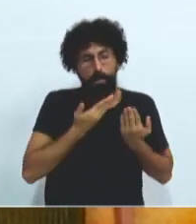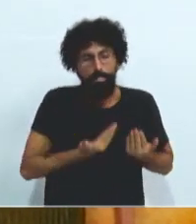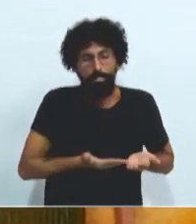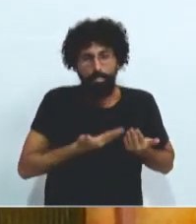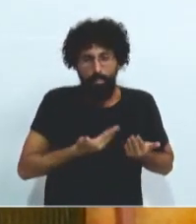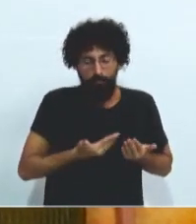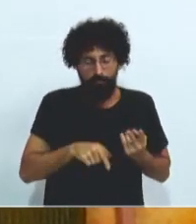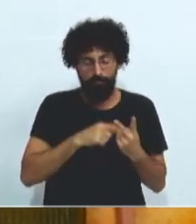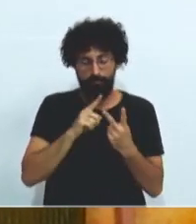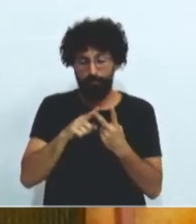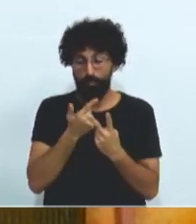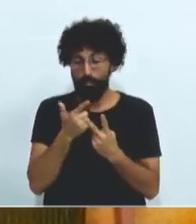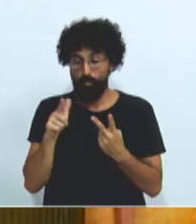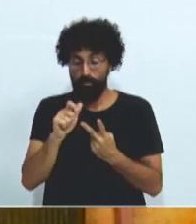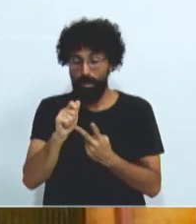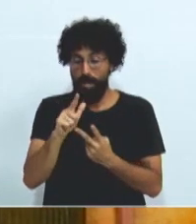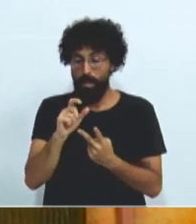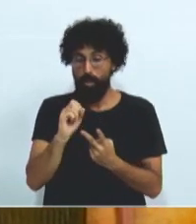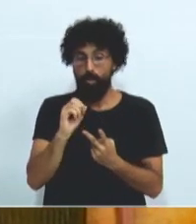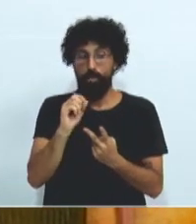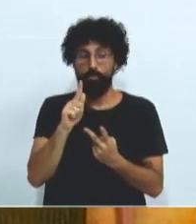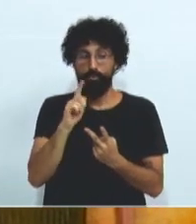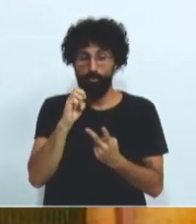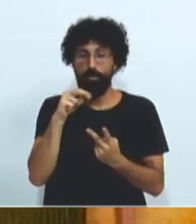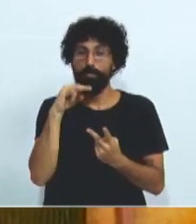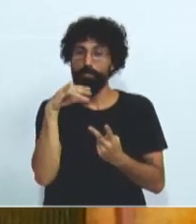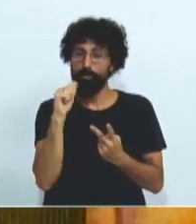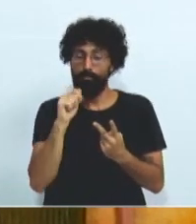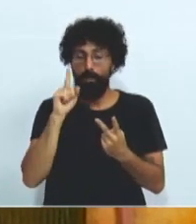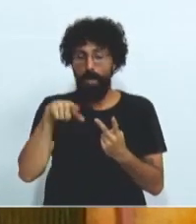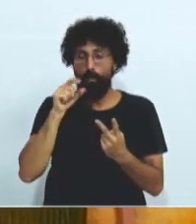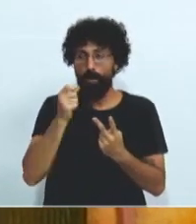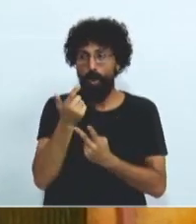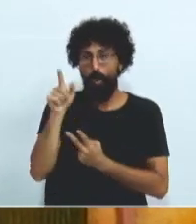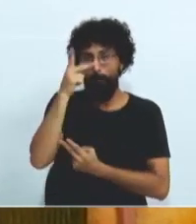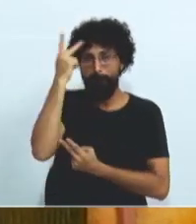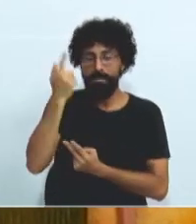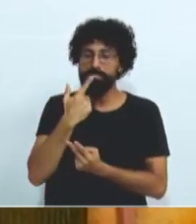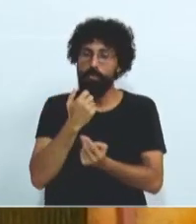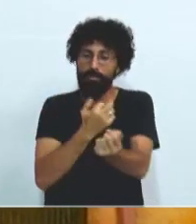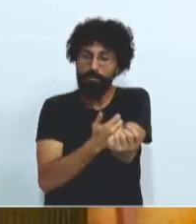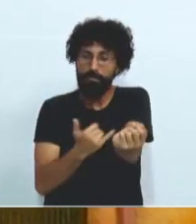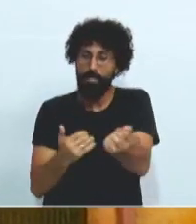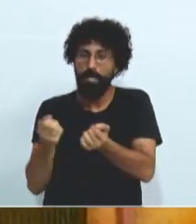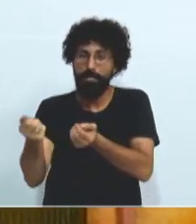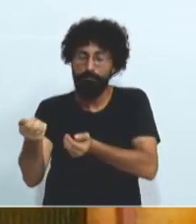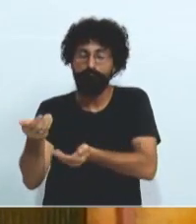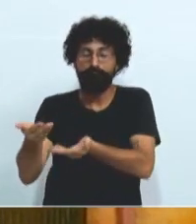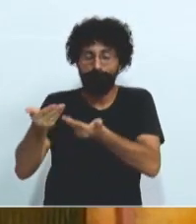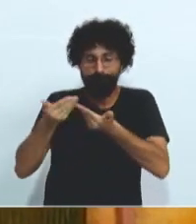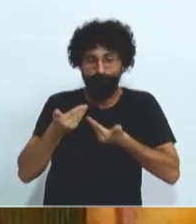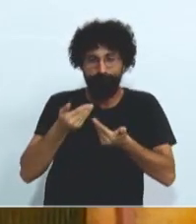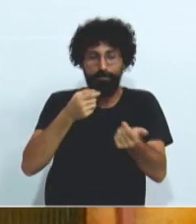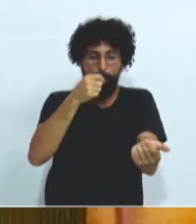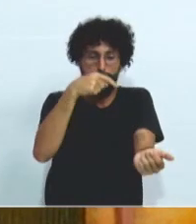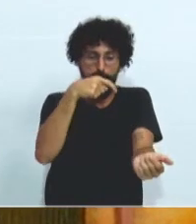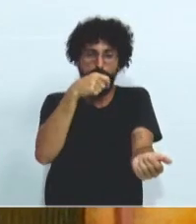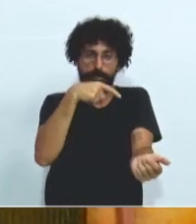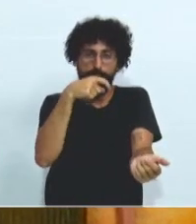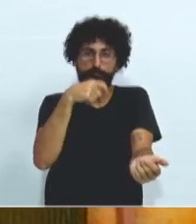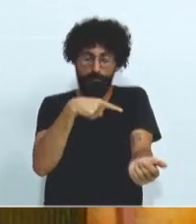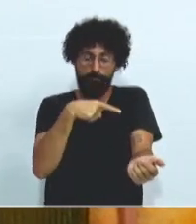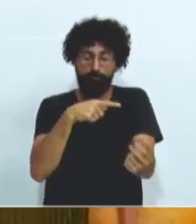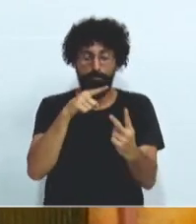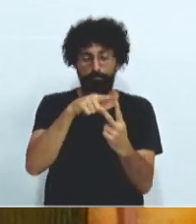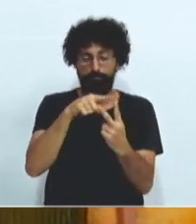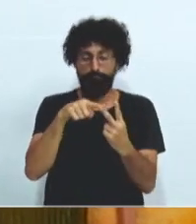transplante alogênico. O alogênico é de uma pessoa para outra. Então, na leucemia, o transplante de medula óssea é o alogênico que a gente fala. Então, pode